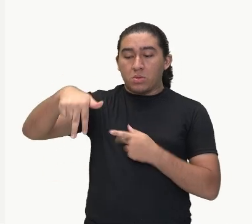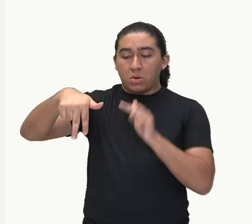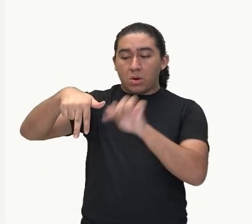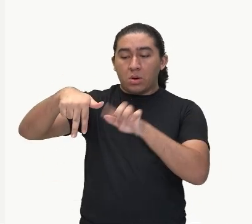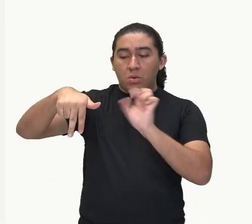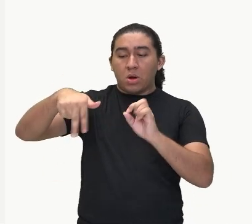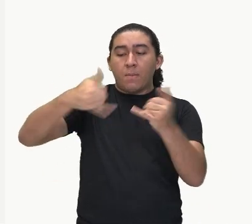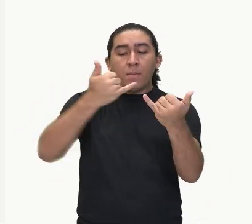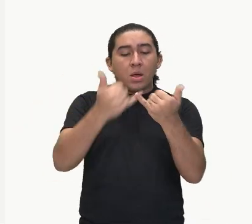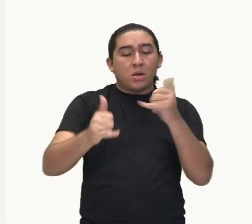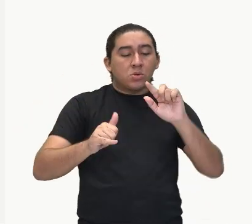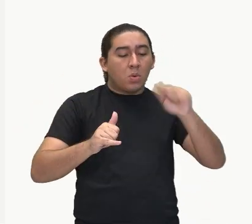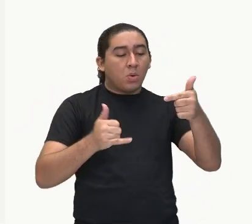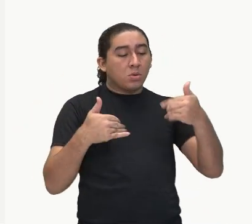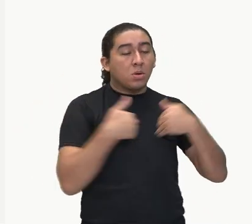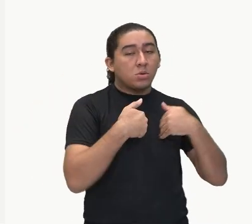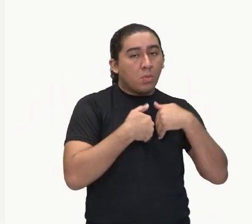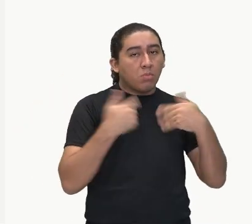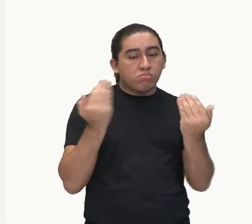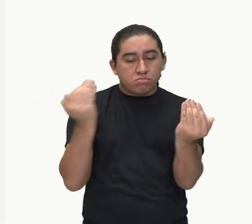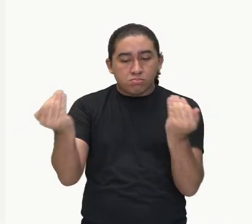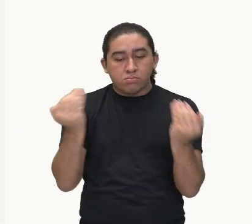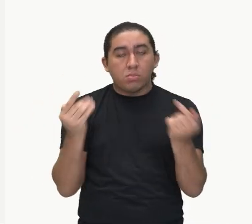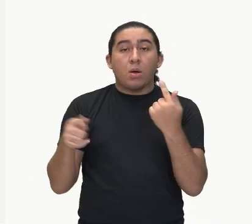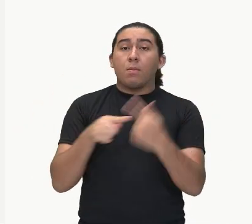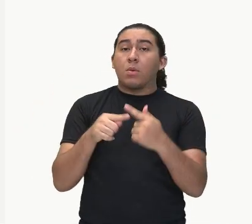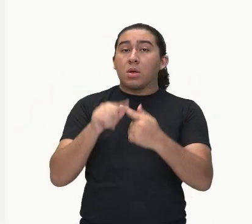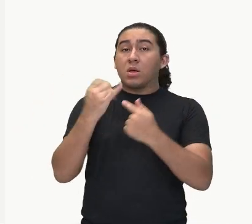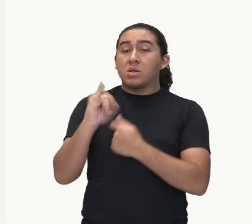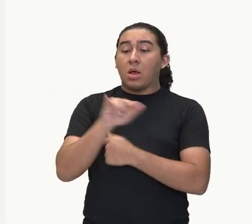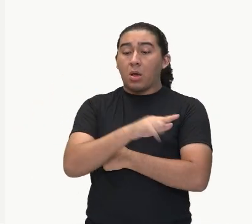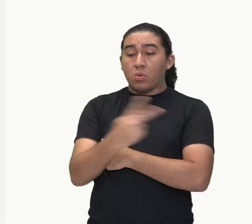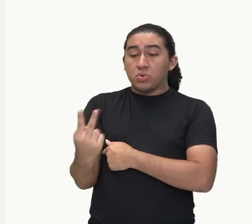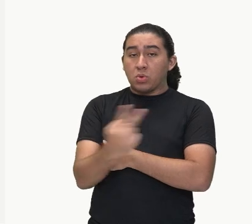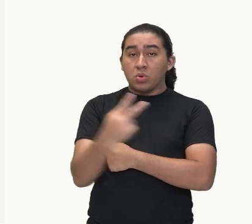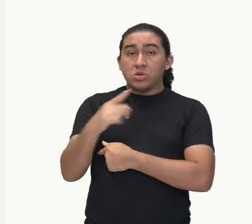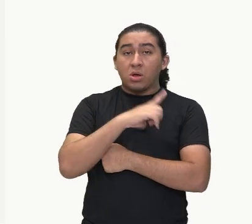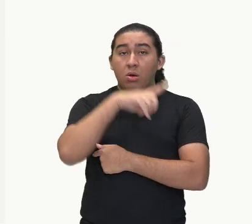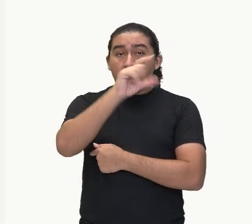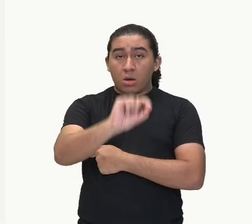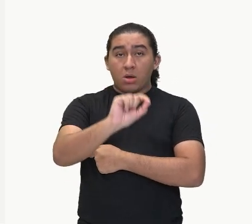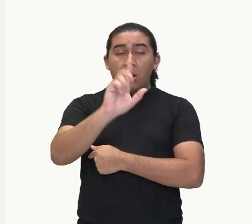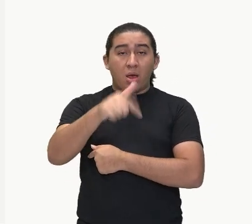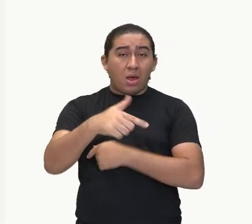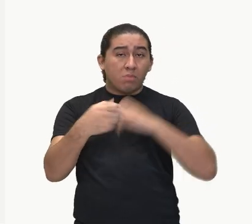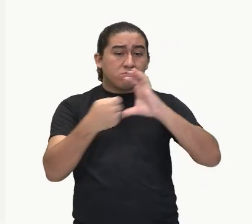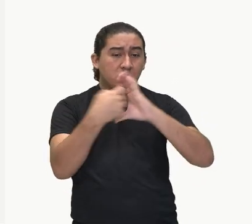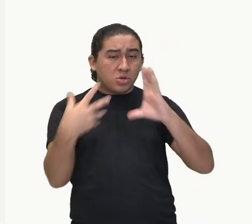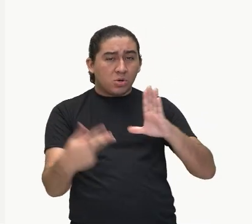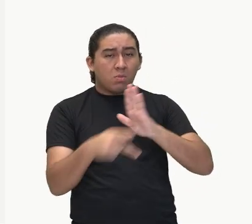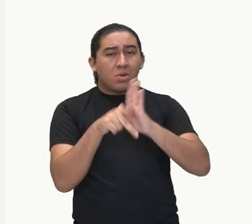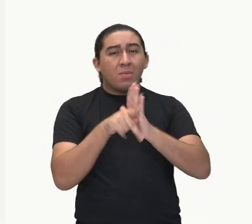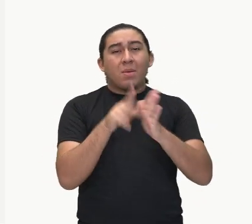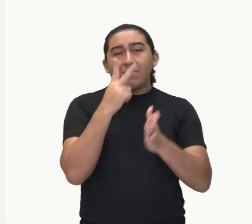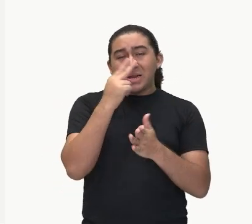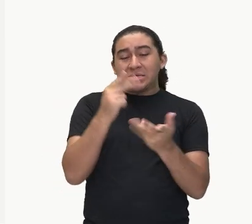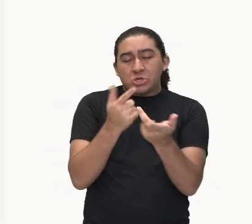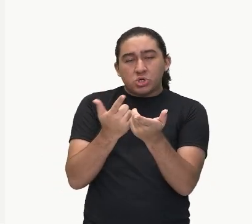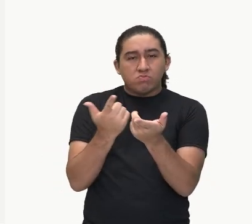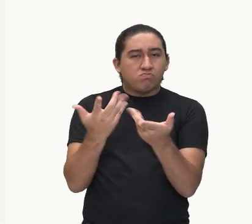muito parecido com os animais, porque eles estão ali, né, com seus instintos, eles